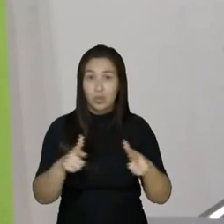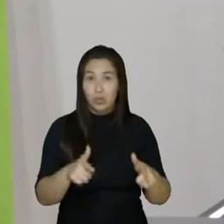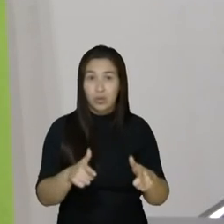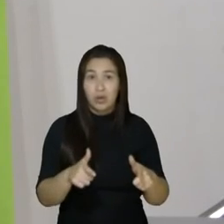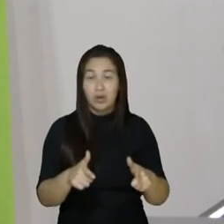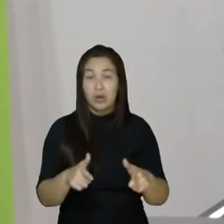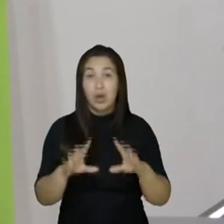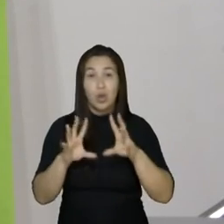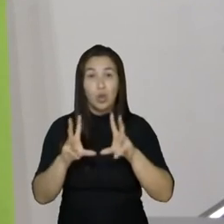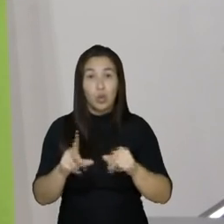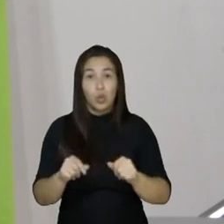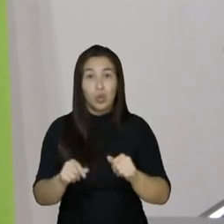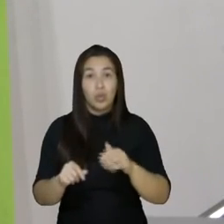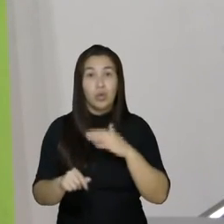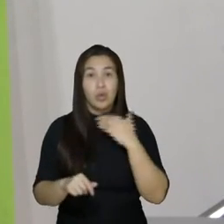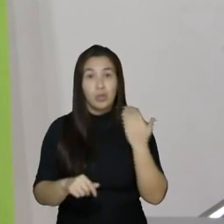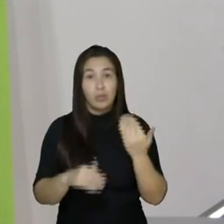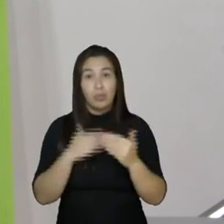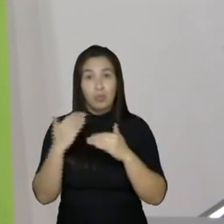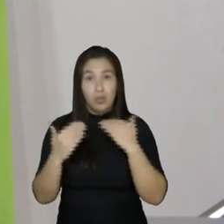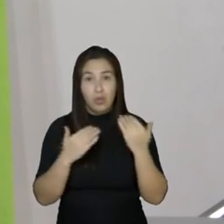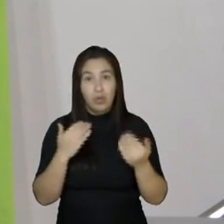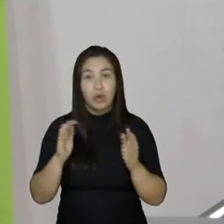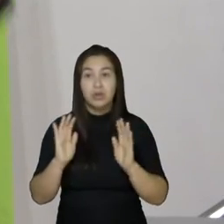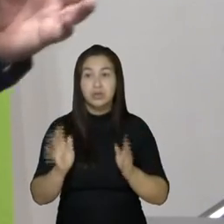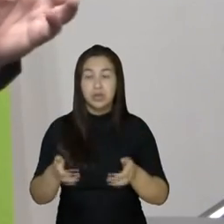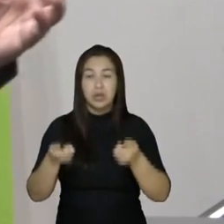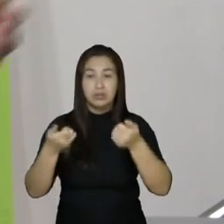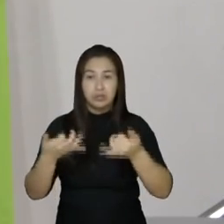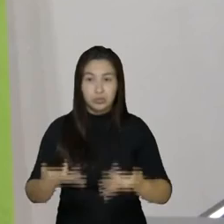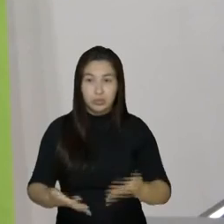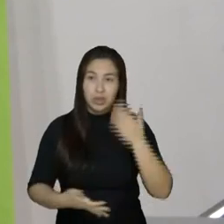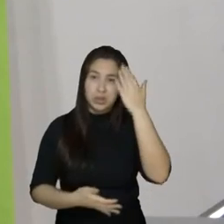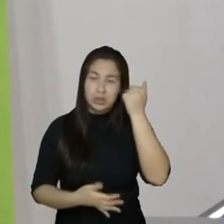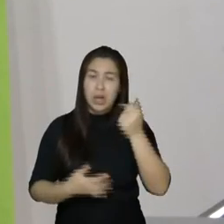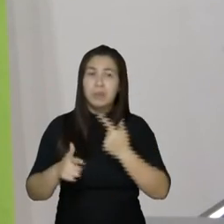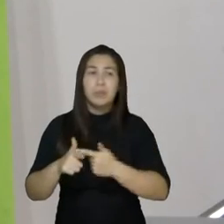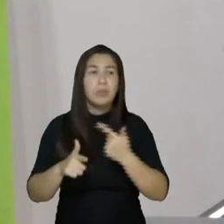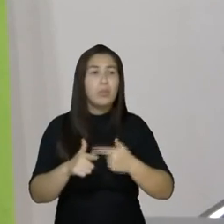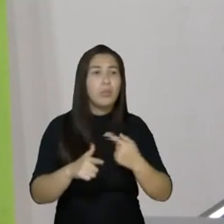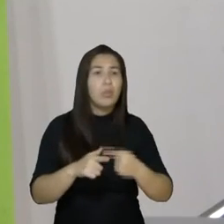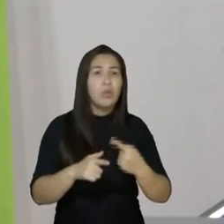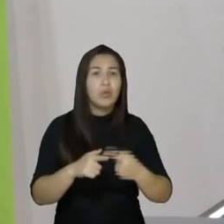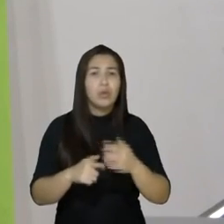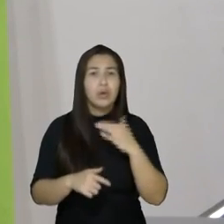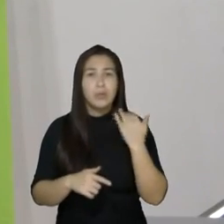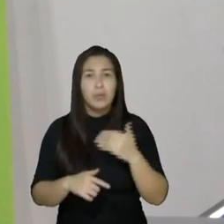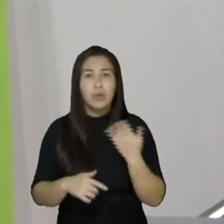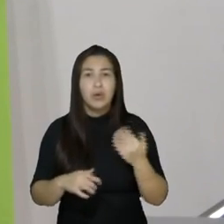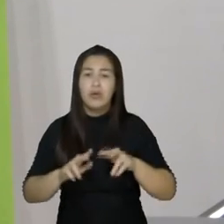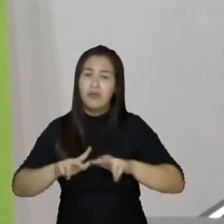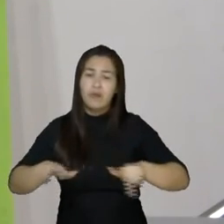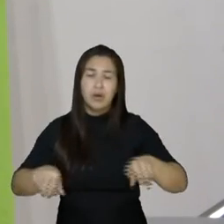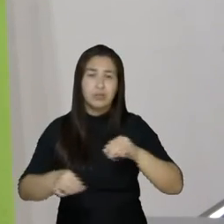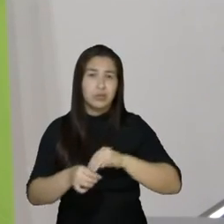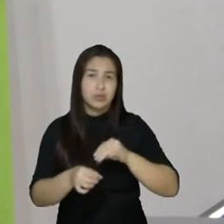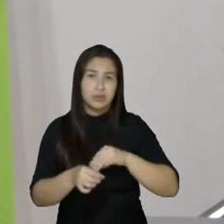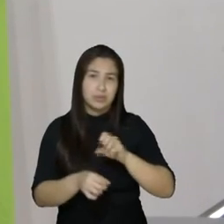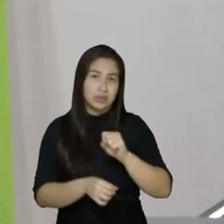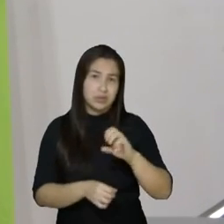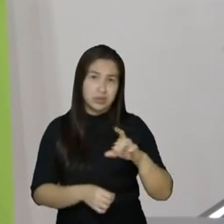de homicídios esclarecidos. Várias cidades de Santa Catarina têm isso. Nós somos